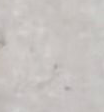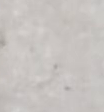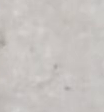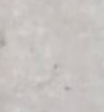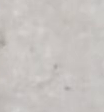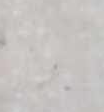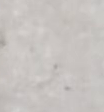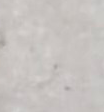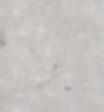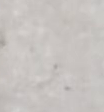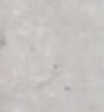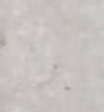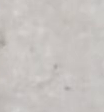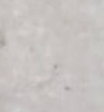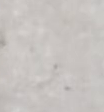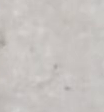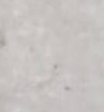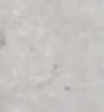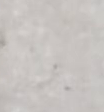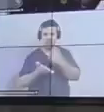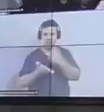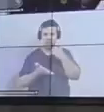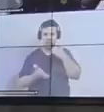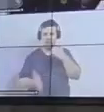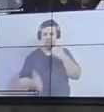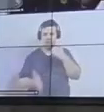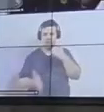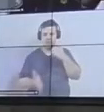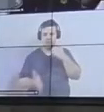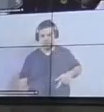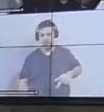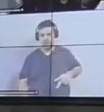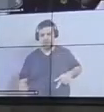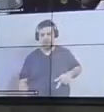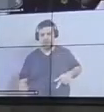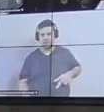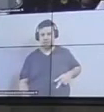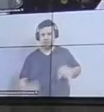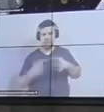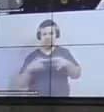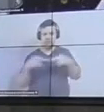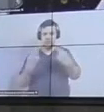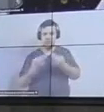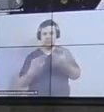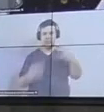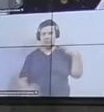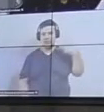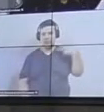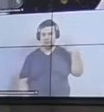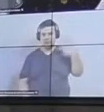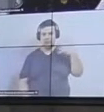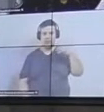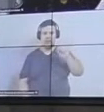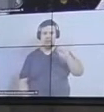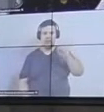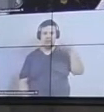oficial, ouviremos as palavras da presidente e proponente da sessão solene, vereadora Sandra Santana.